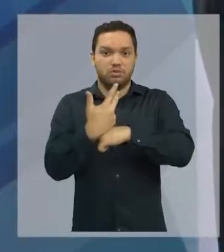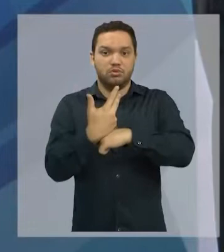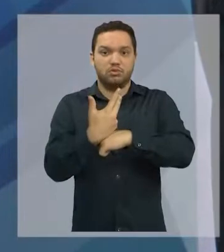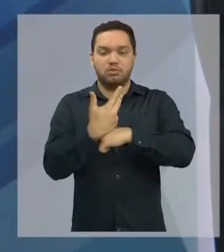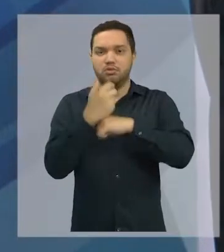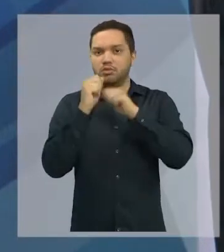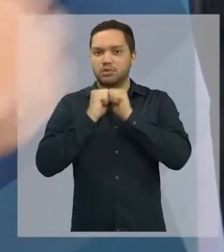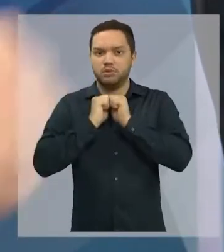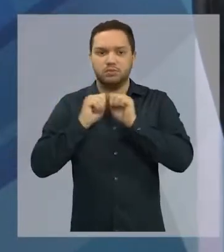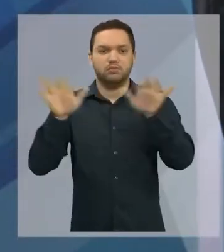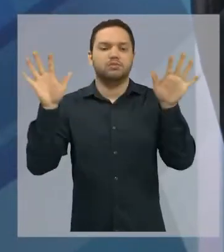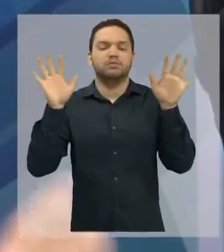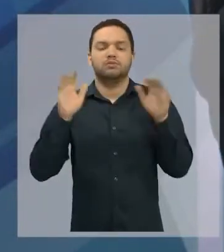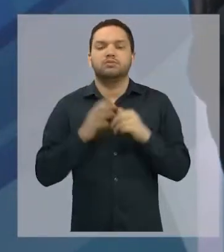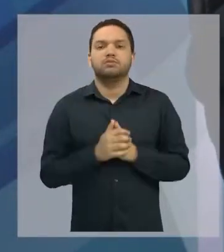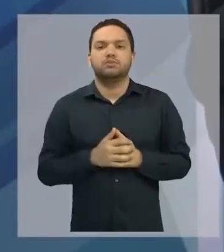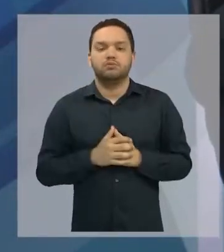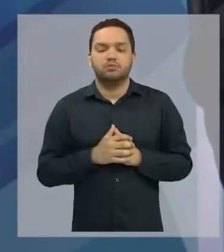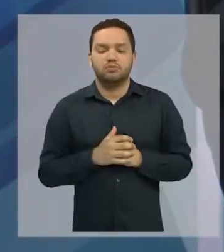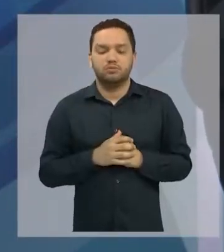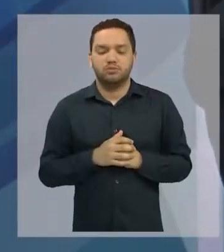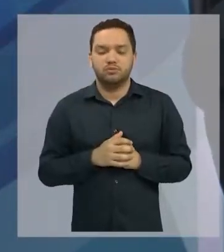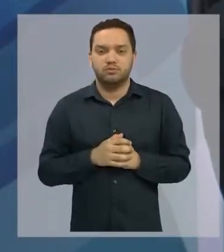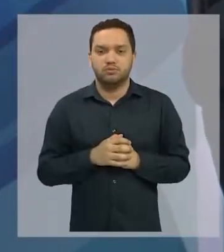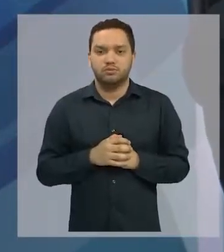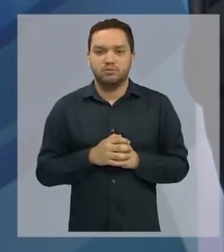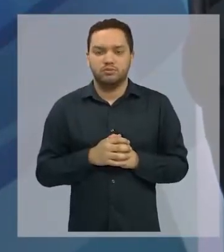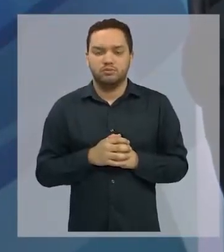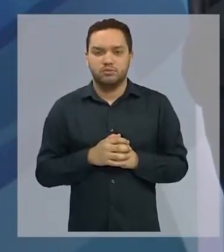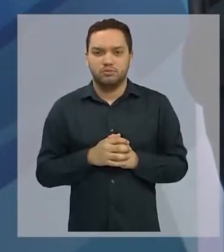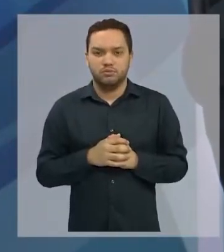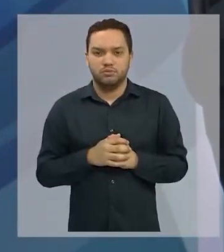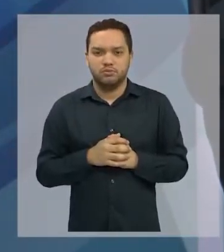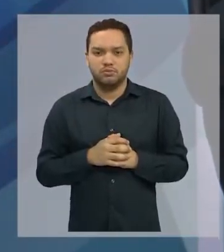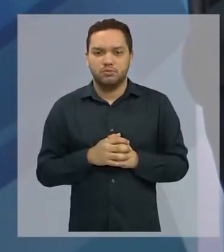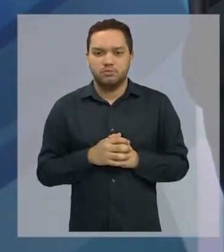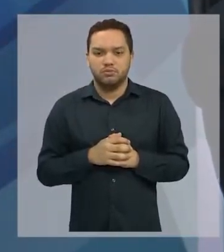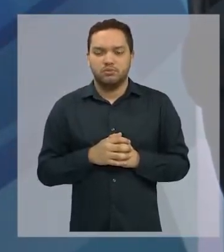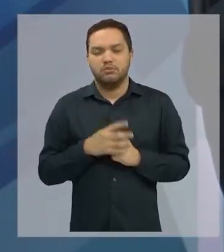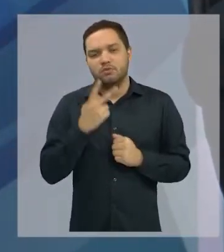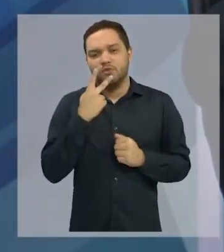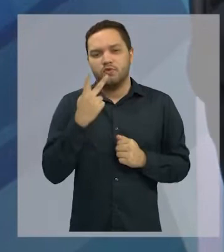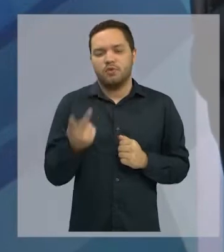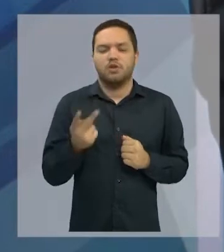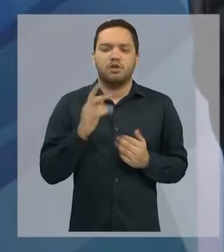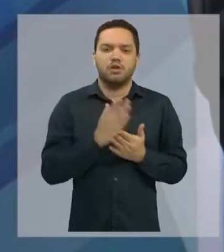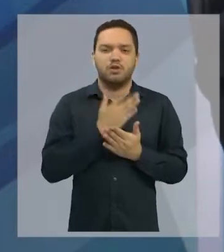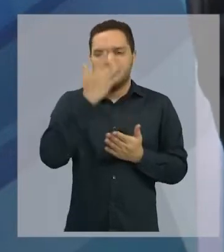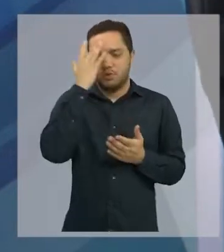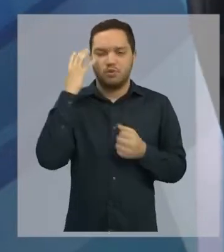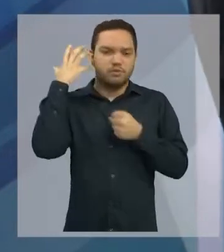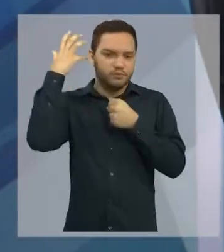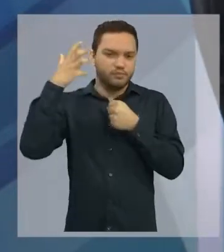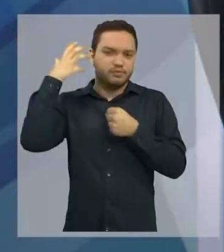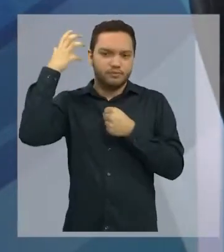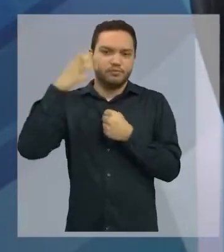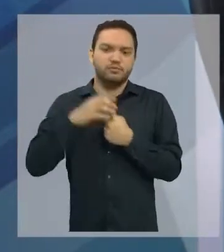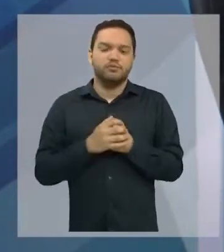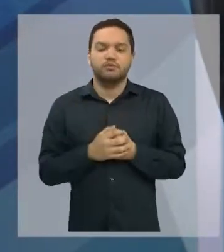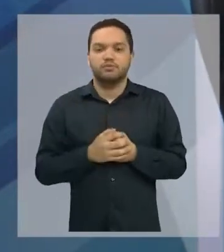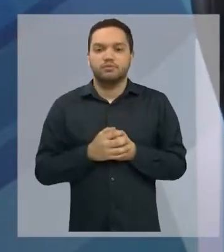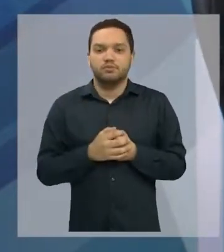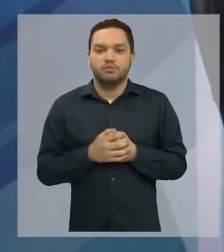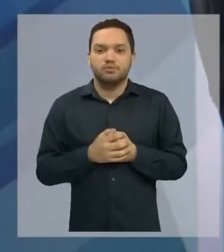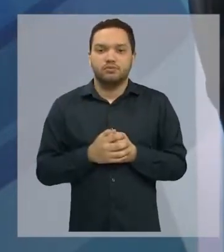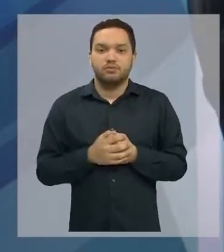para o planeta, vai para a China, para os Estados Unidos, para todo lugar. Mas você cita aí uma meia dúzia de estrelas da televisão e cantores e tal,